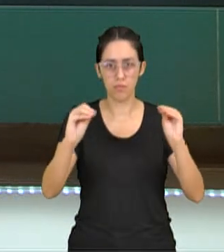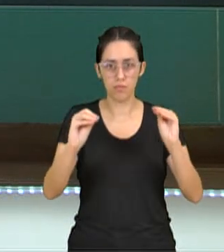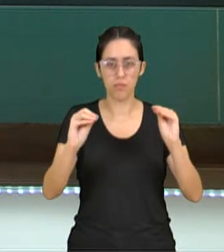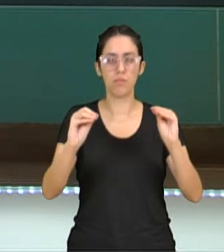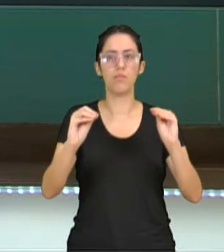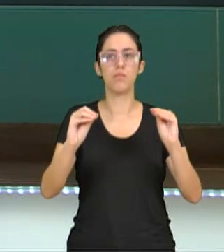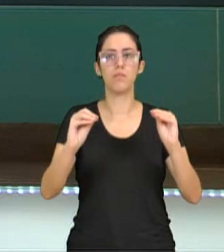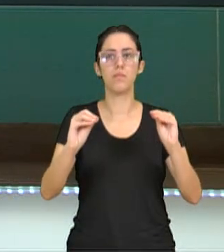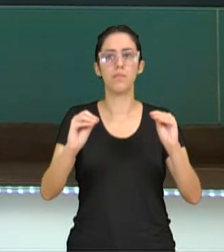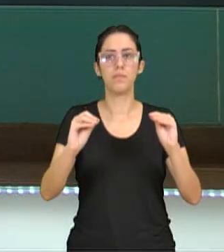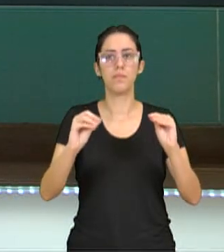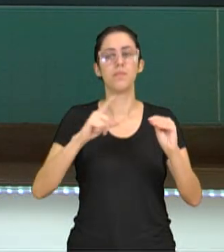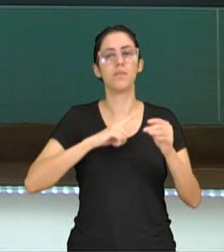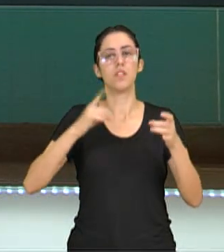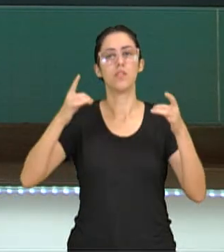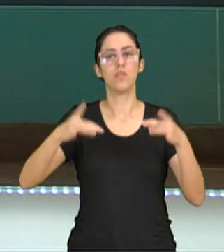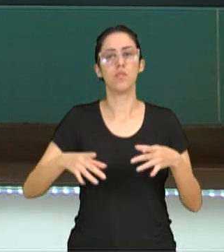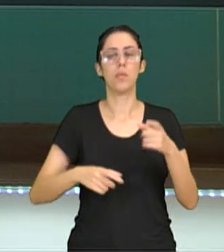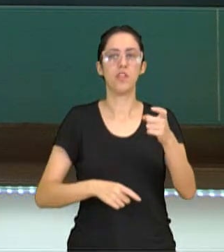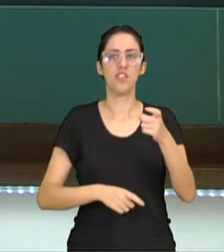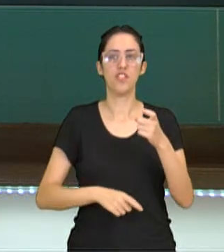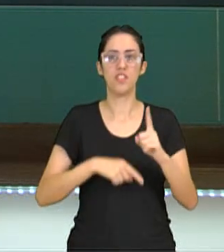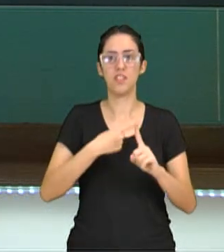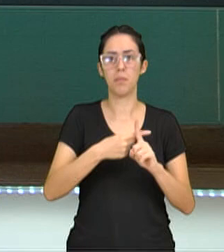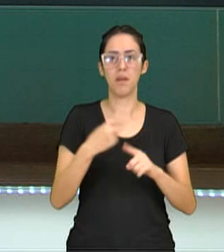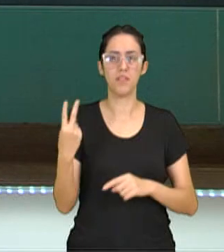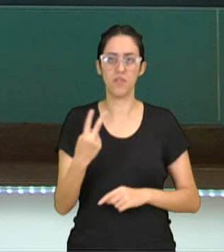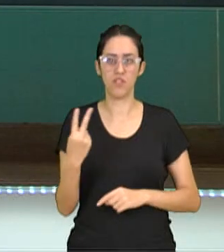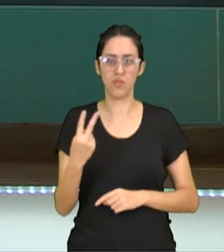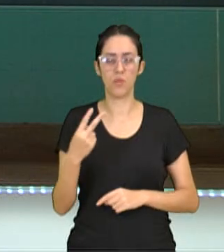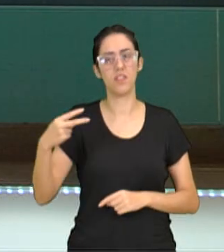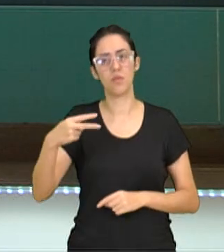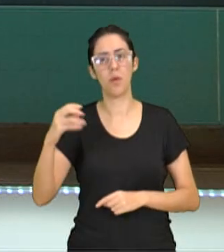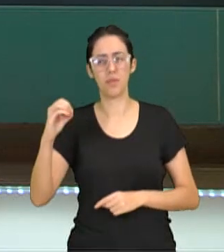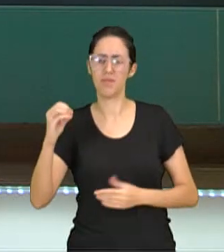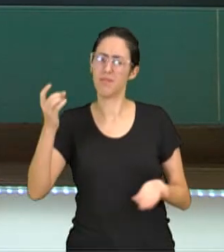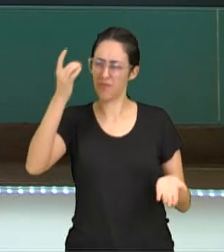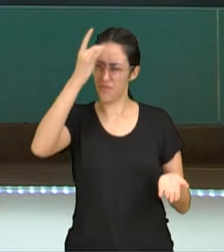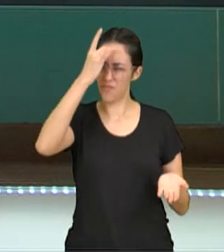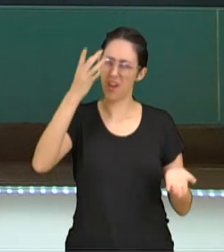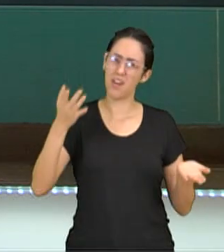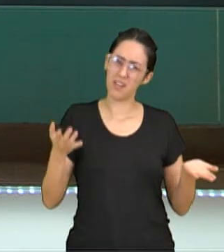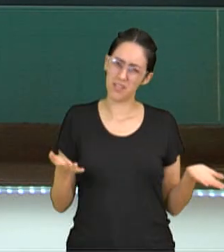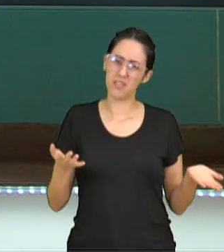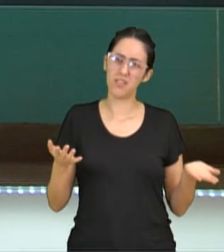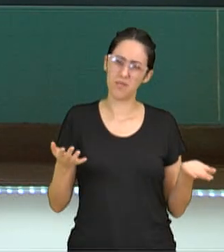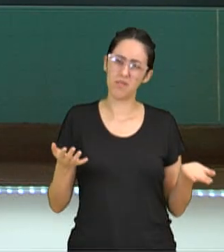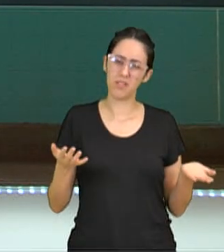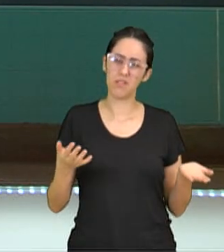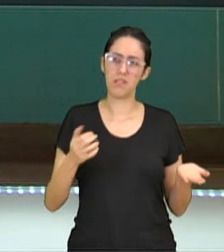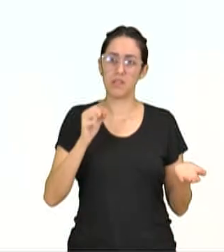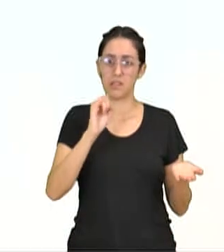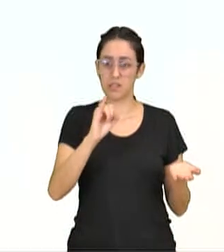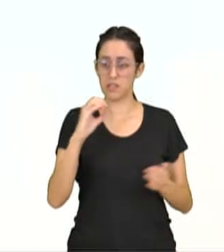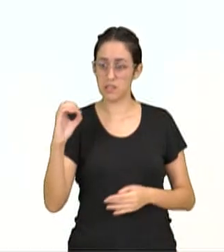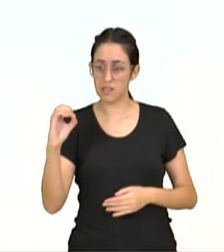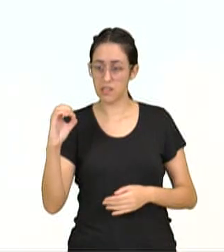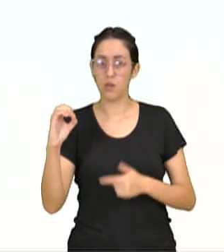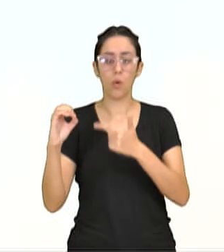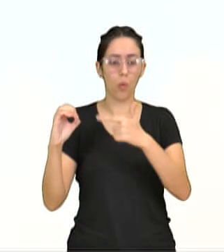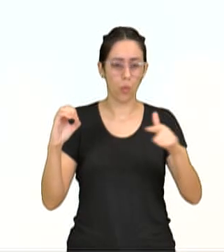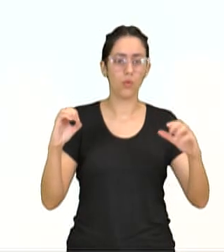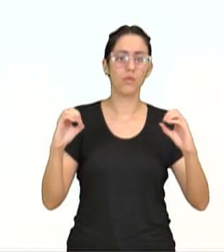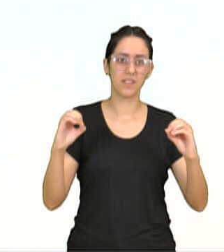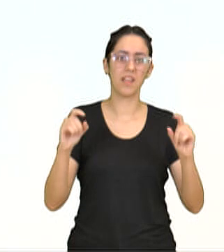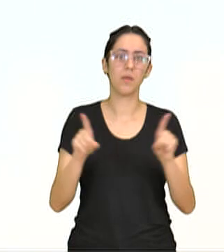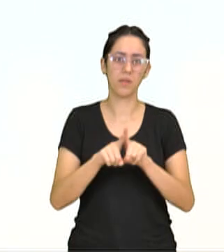segunda vez, sobra x mais 22 igual a zero. Agora ficou muito fácil, né, gente? Um produto que é nulo, um dos fatores tem que ser zero.